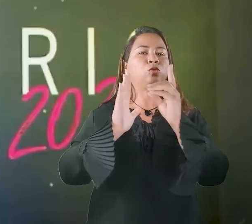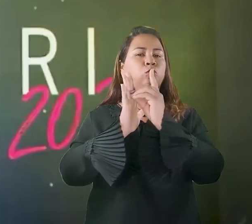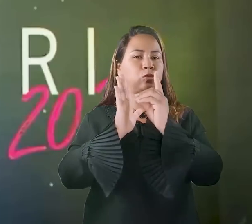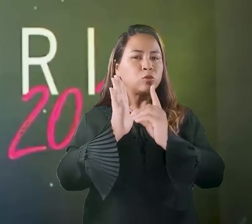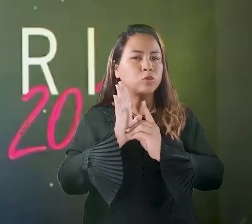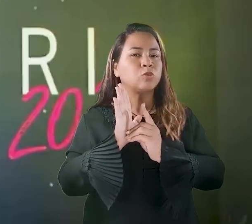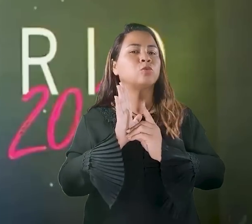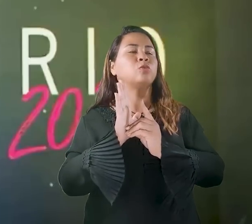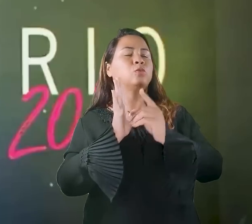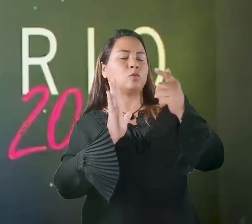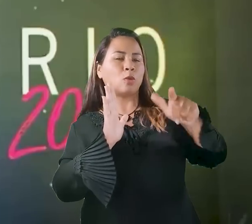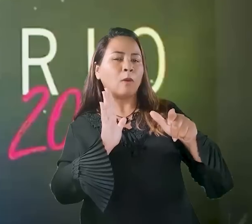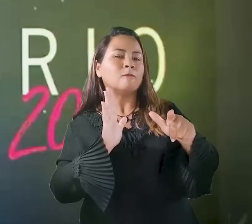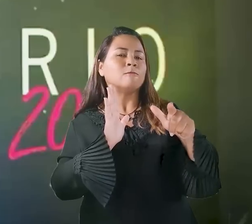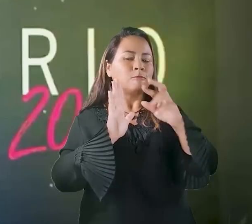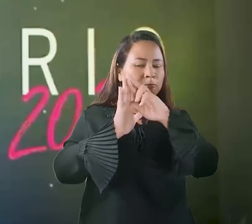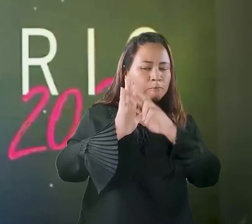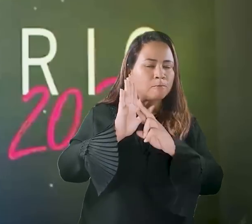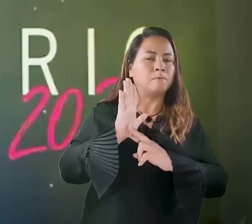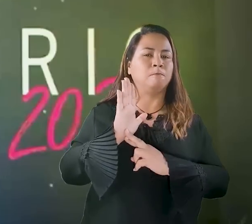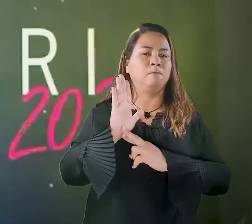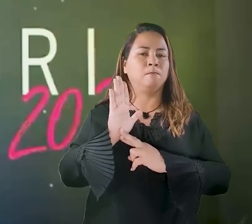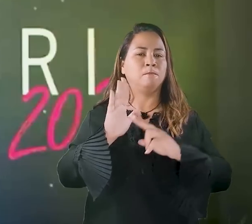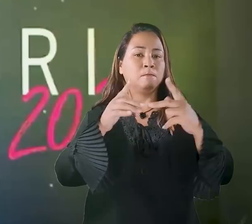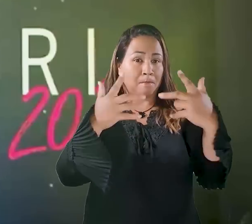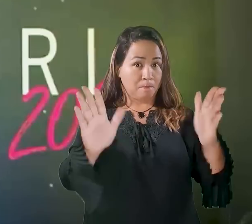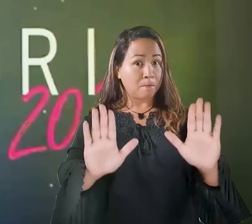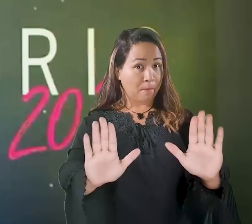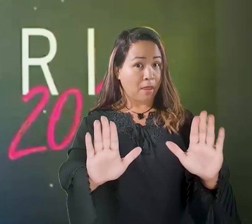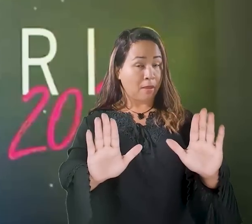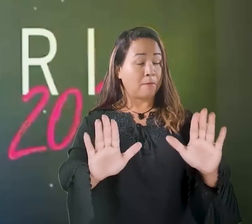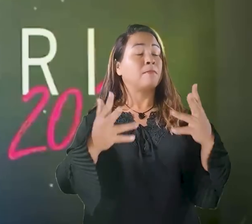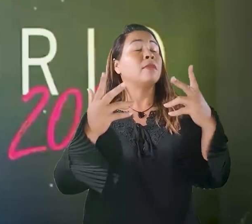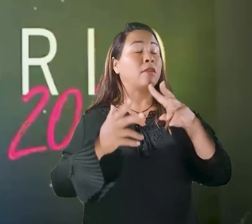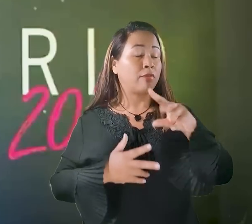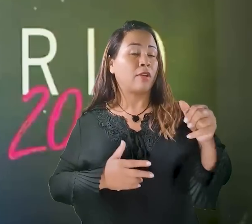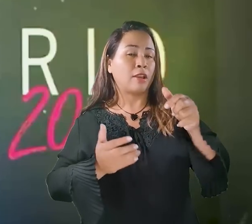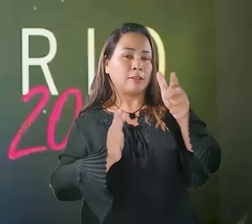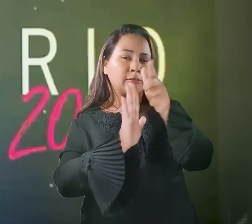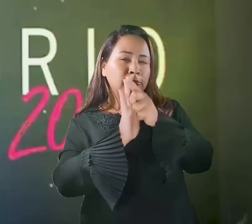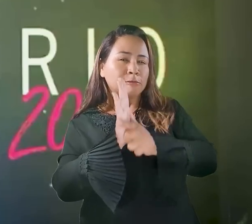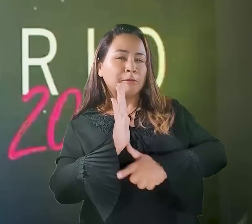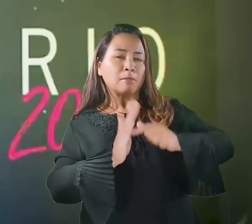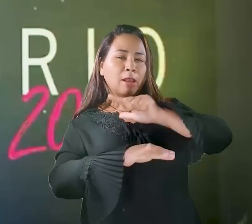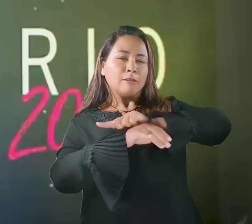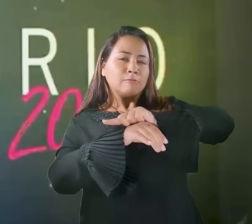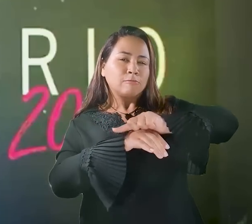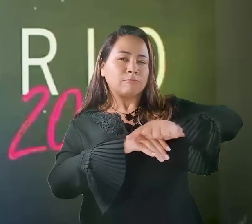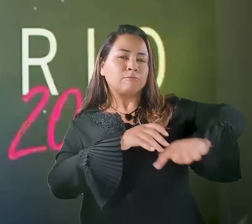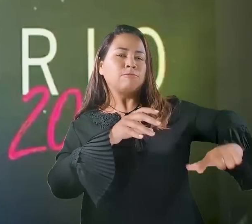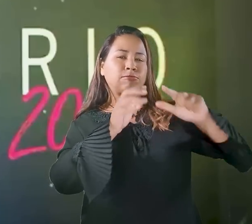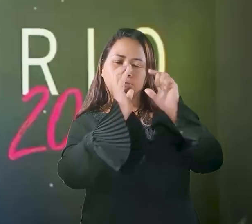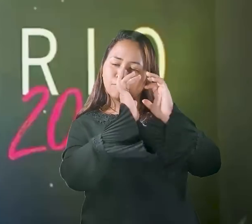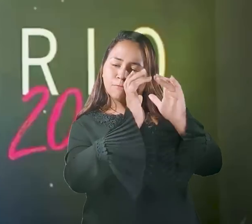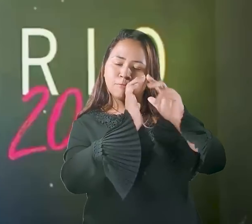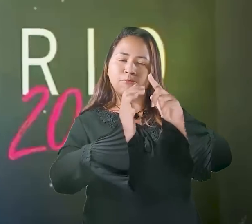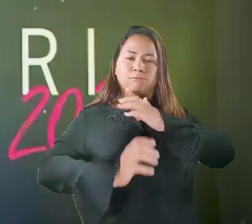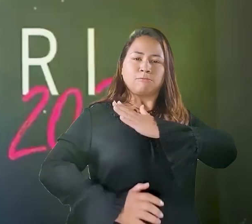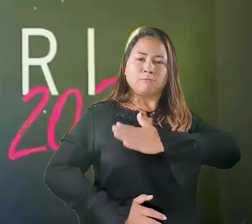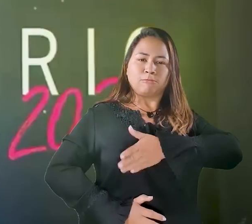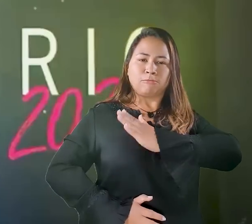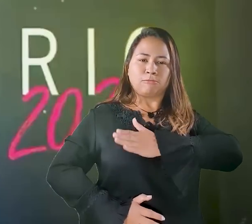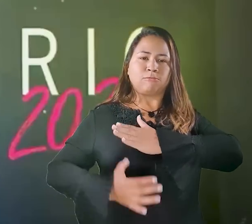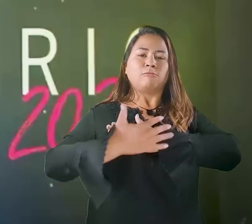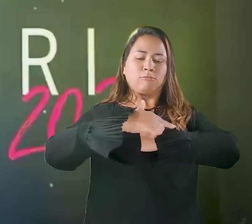e limpando crenças de escassez, de falta, de pobreza, de ansiedade, a tríade,